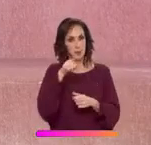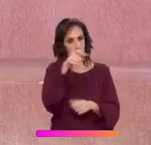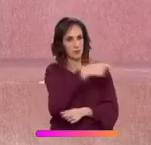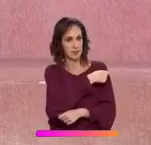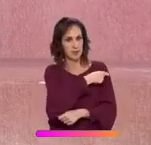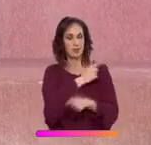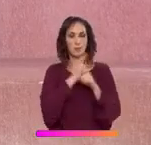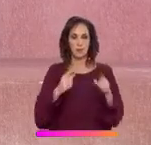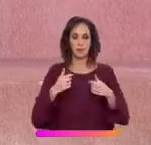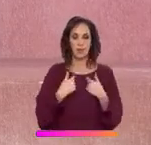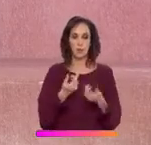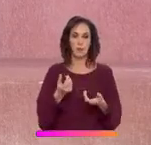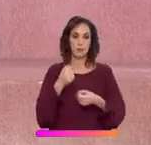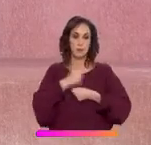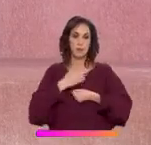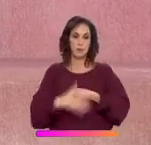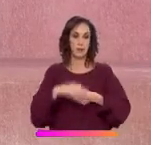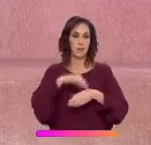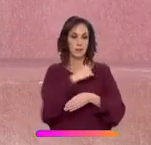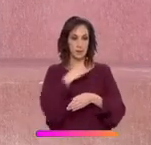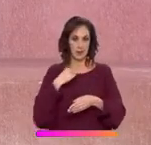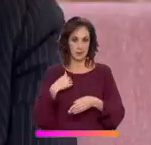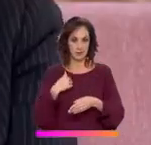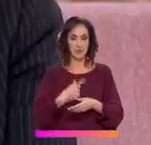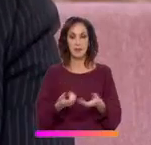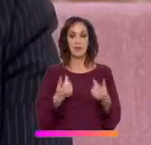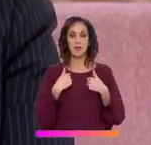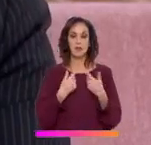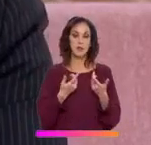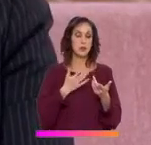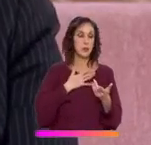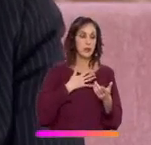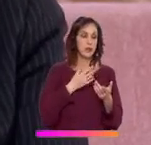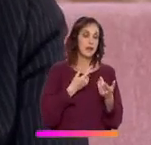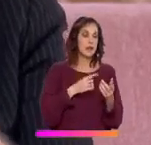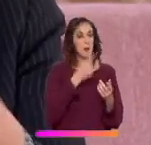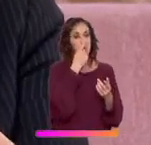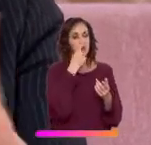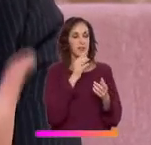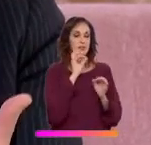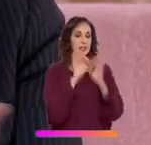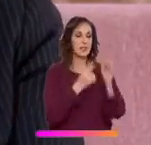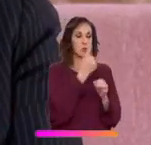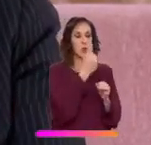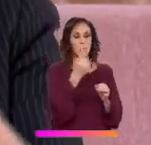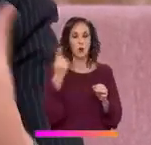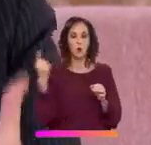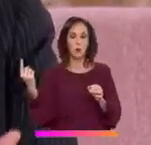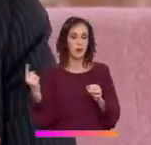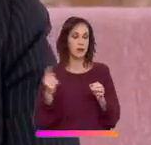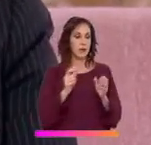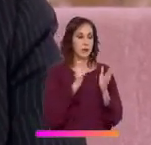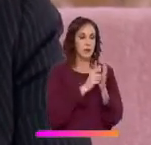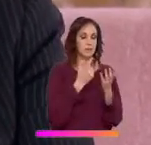sou médica de origem e optei por, em vez de tratar uma pessoa de cada vez, fazer ou programar ou